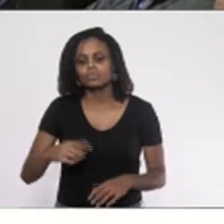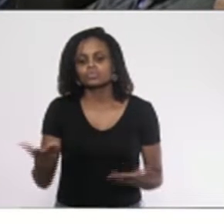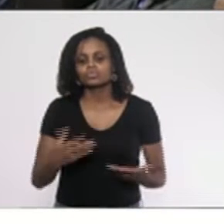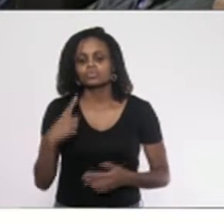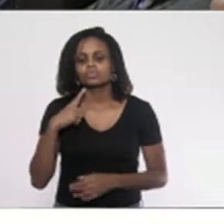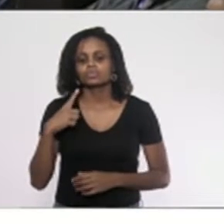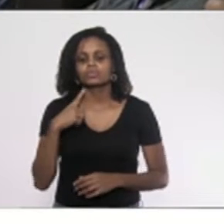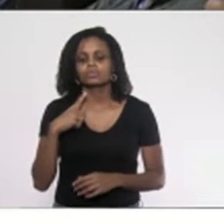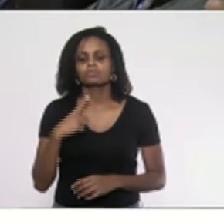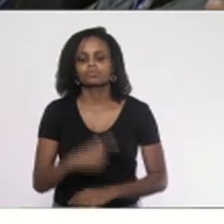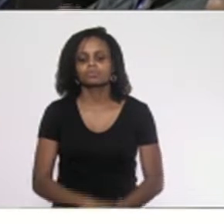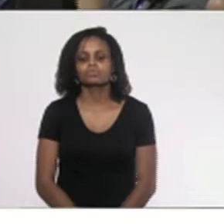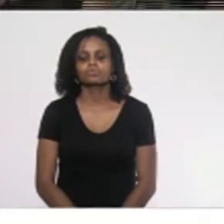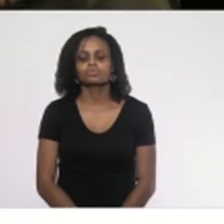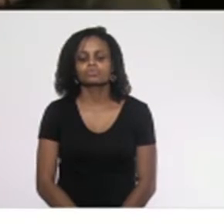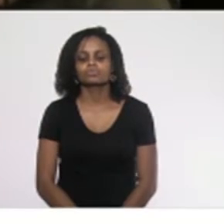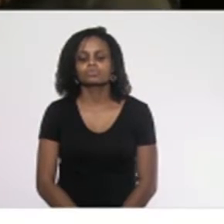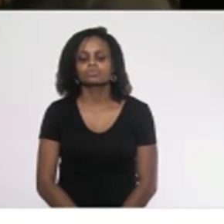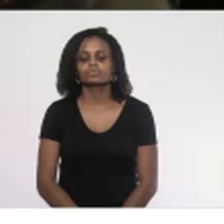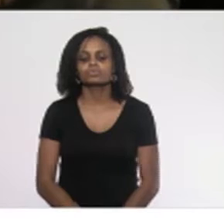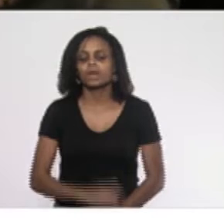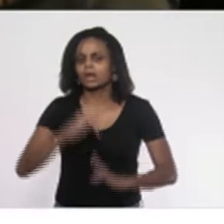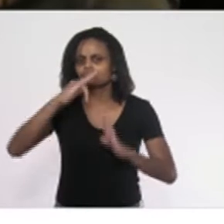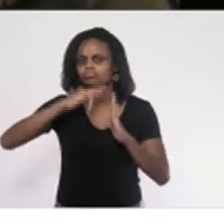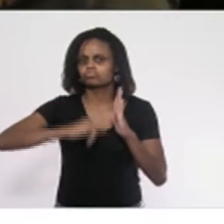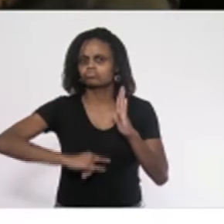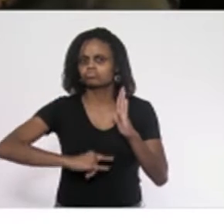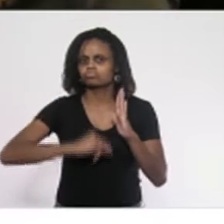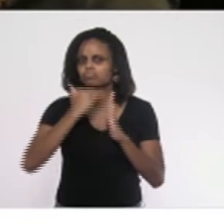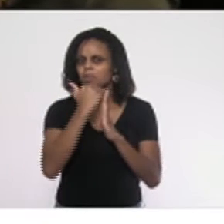temos a lista completa,